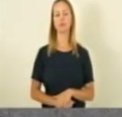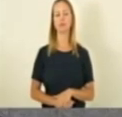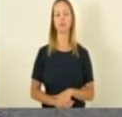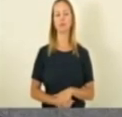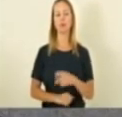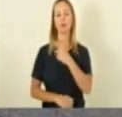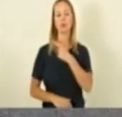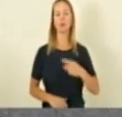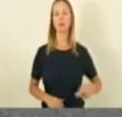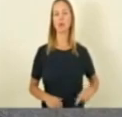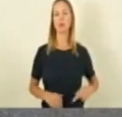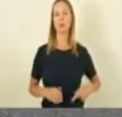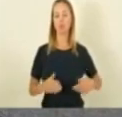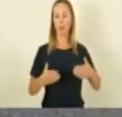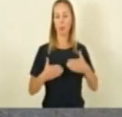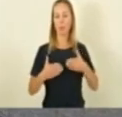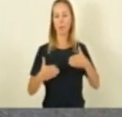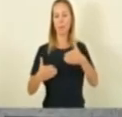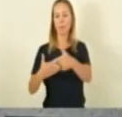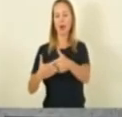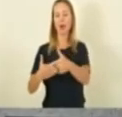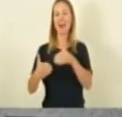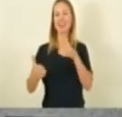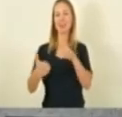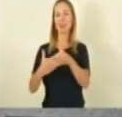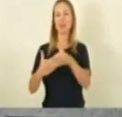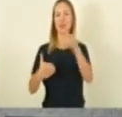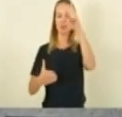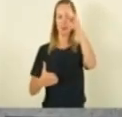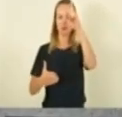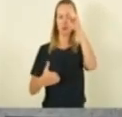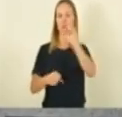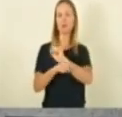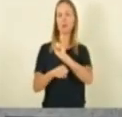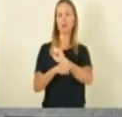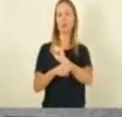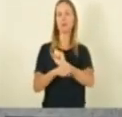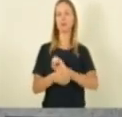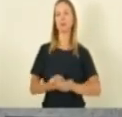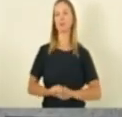Senhor presidente, meu prazo é até segunda. Vou prevalecer o prazo regimental.